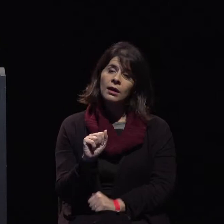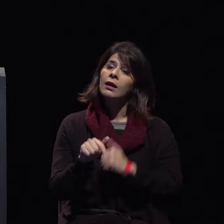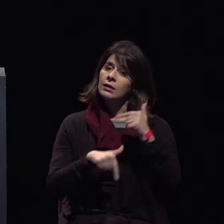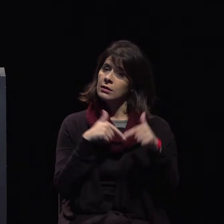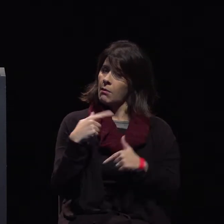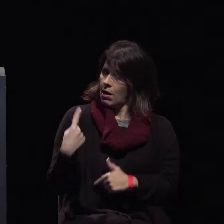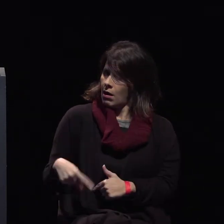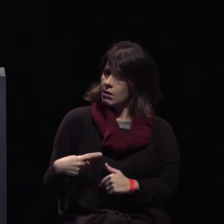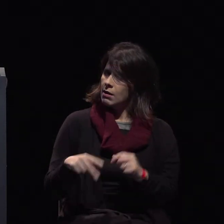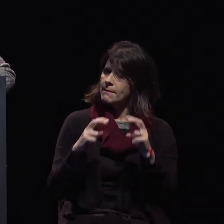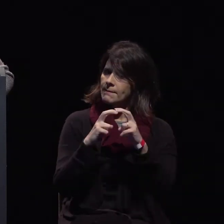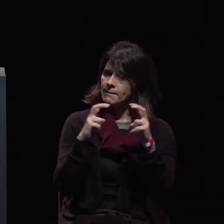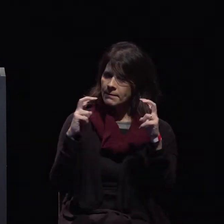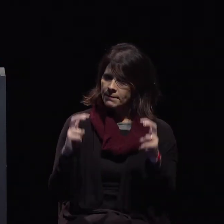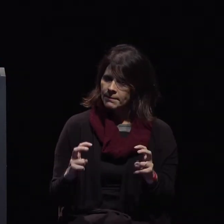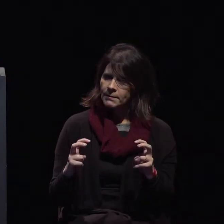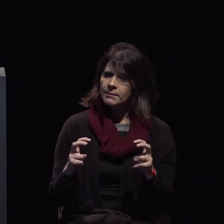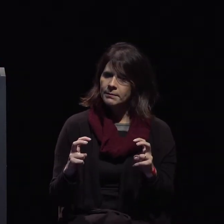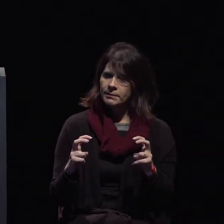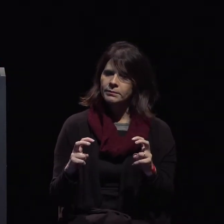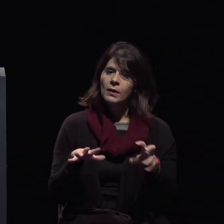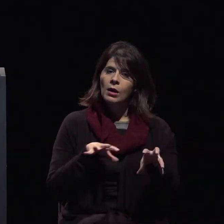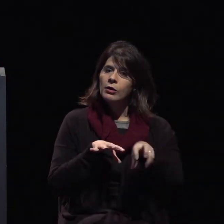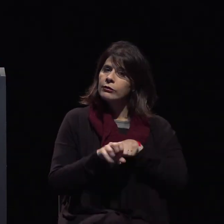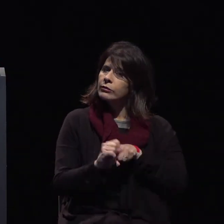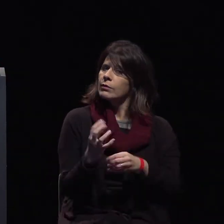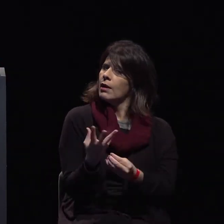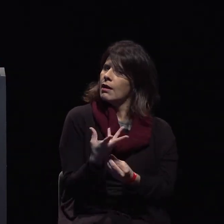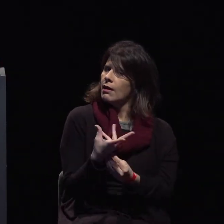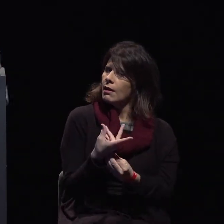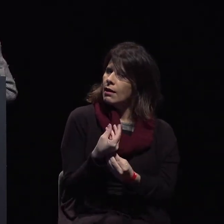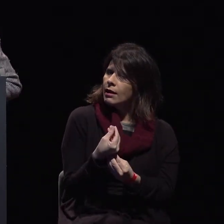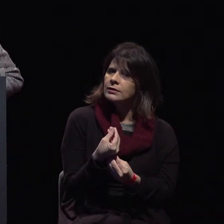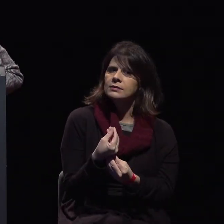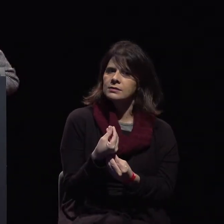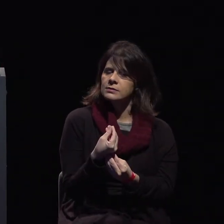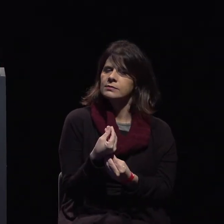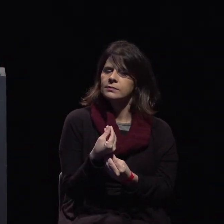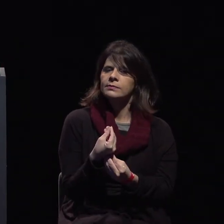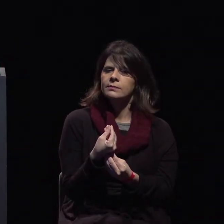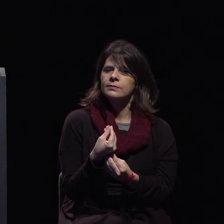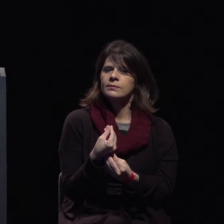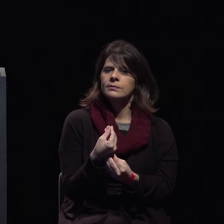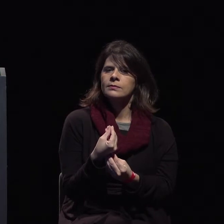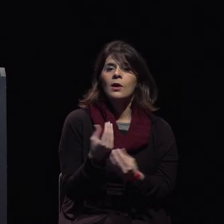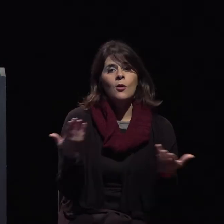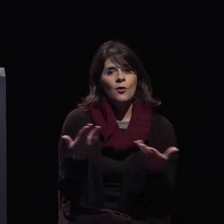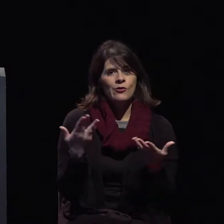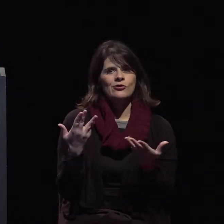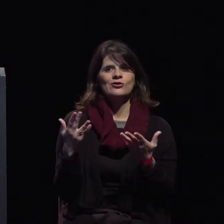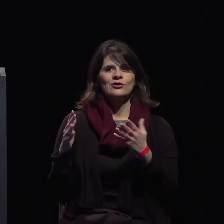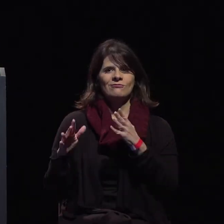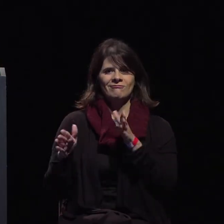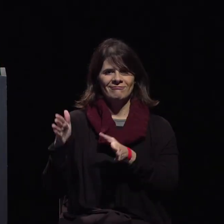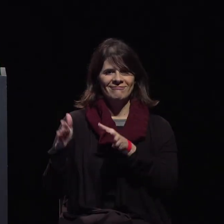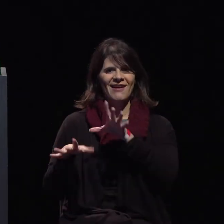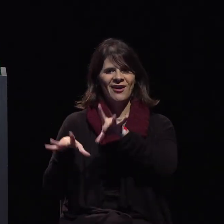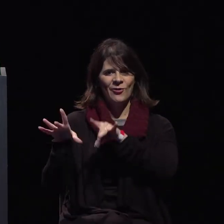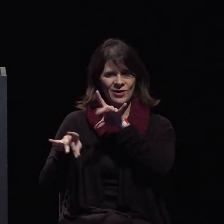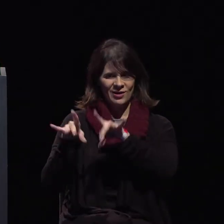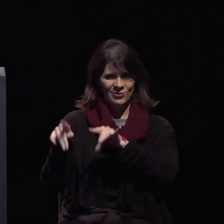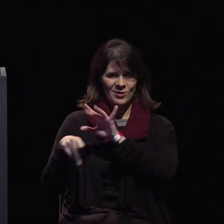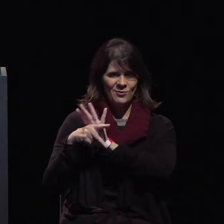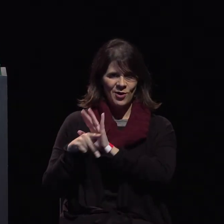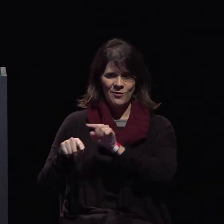MASP, ela é formada em artes, atualmente é nossa curadora da sala de